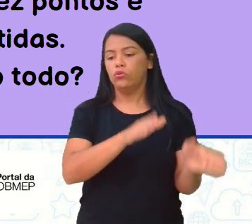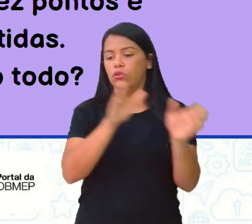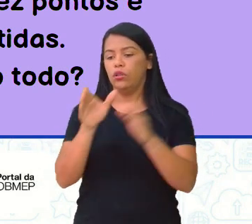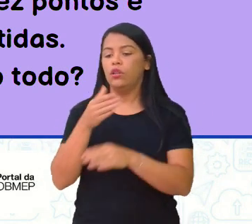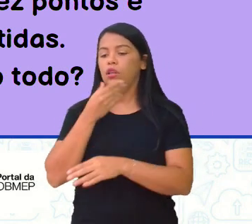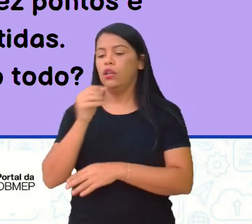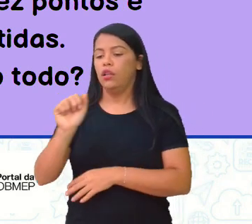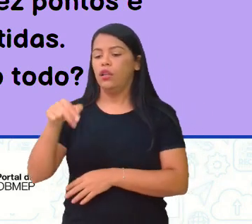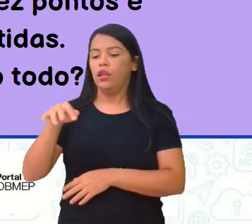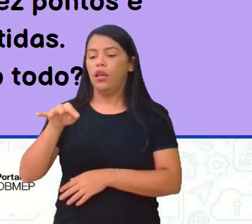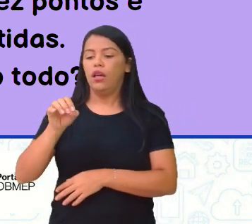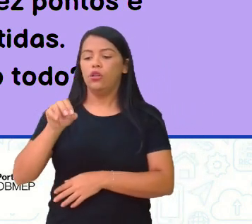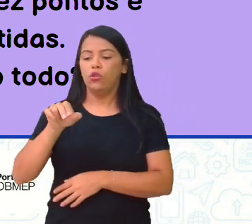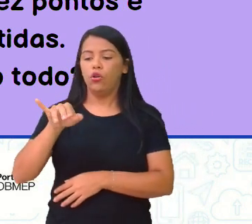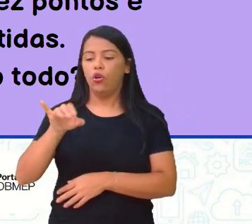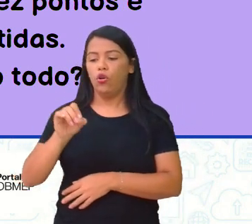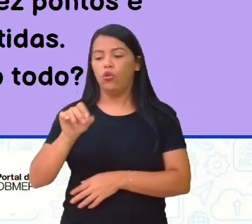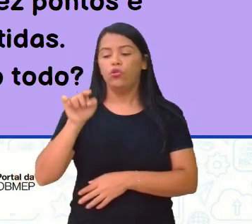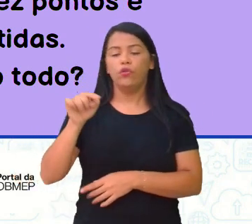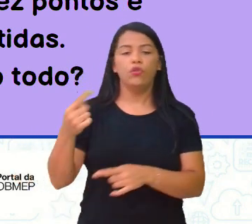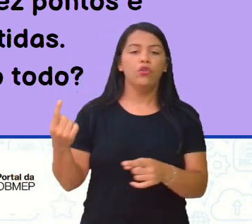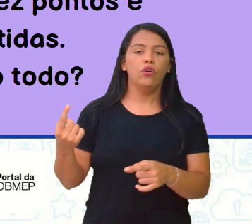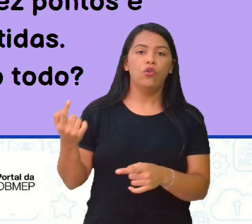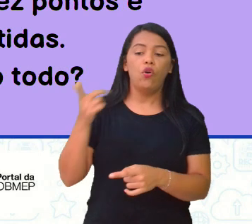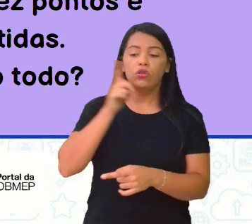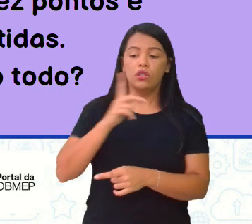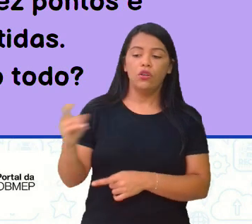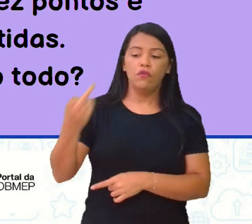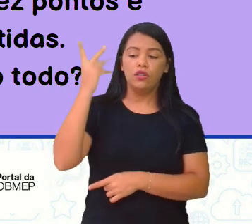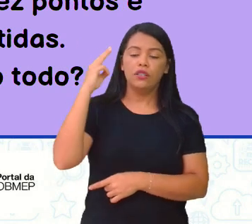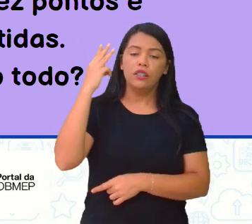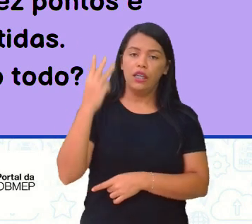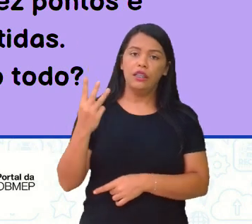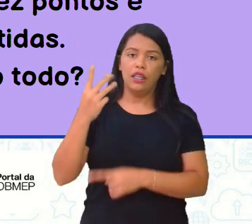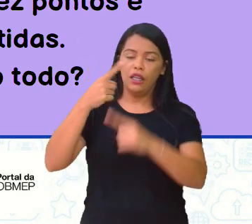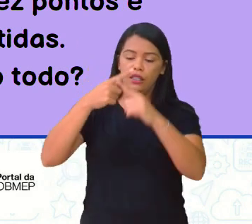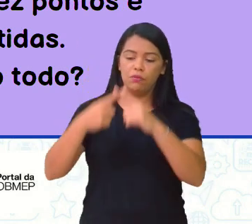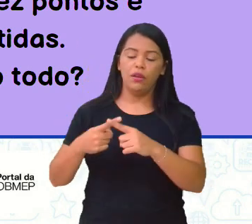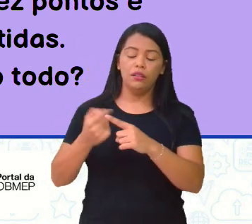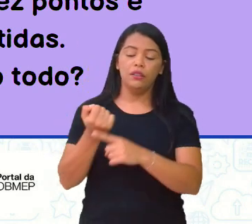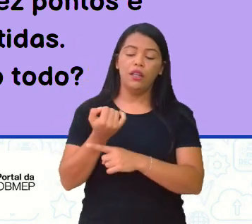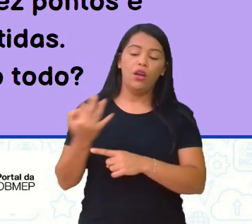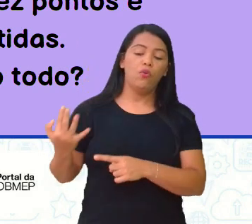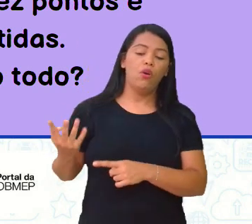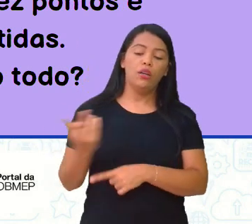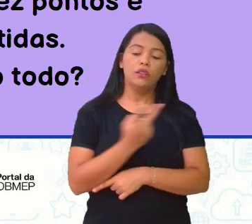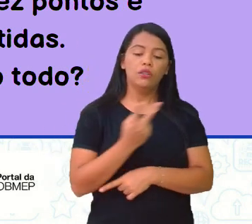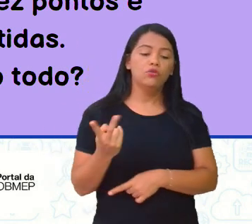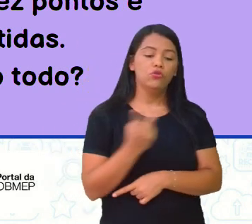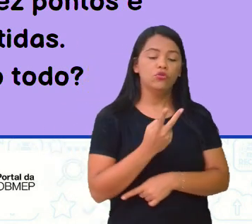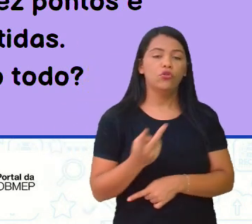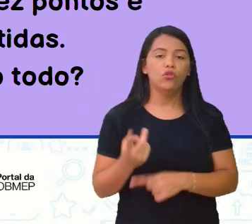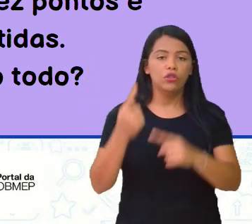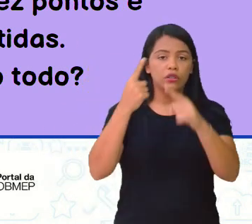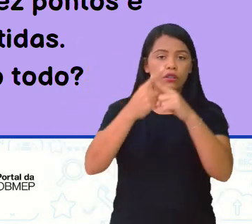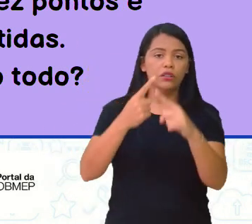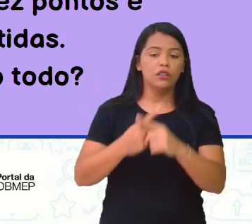ganhou exatamente 3 partidas. Quantas partidas eles disputaram ao